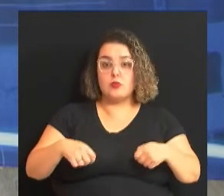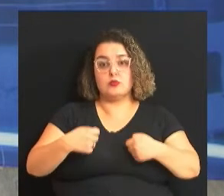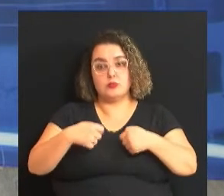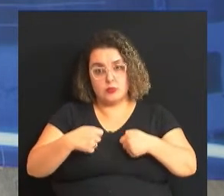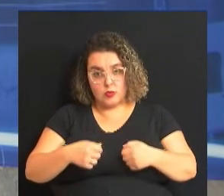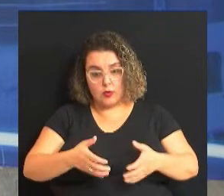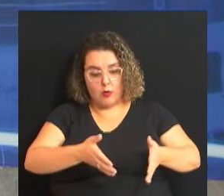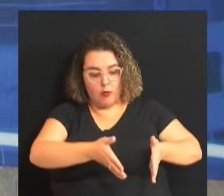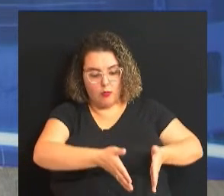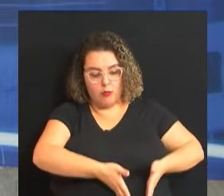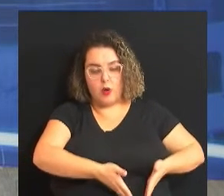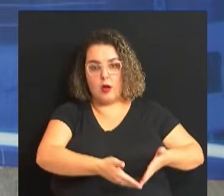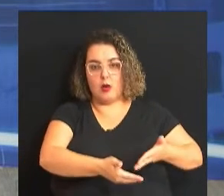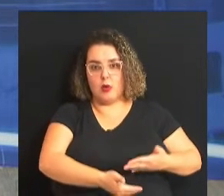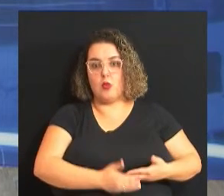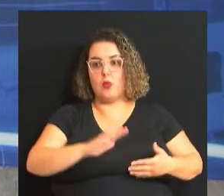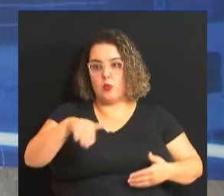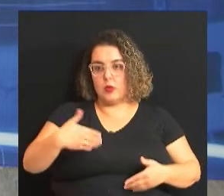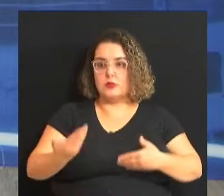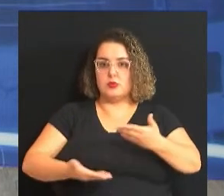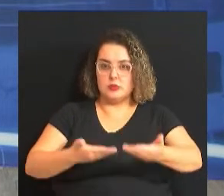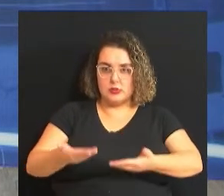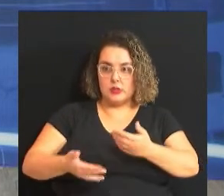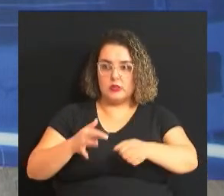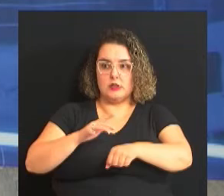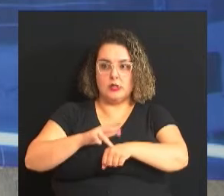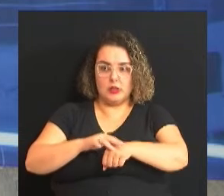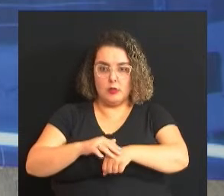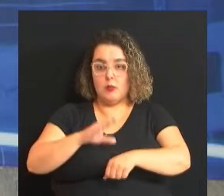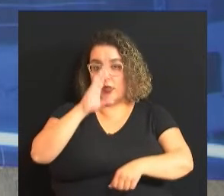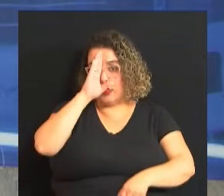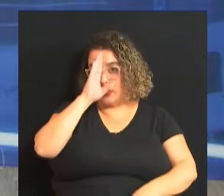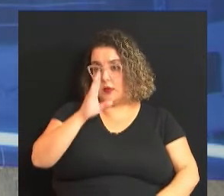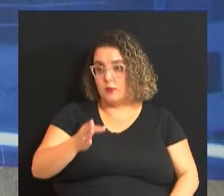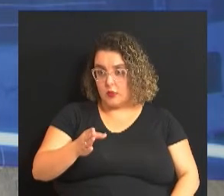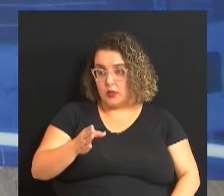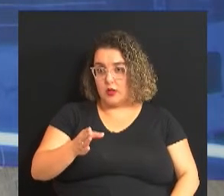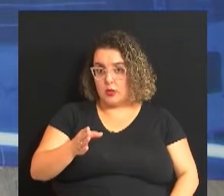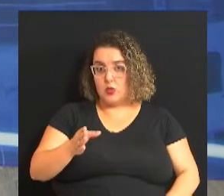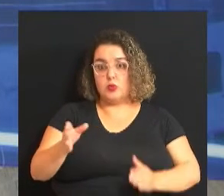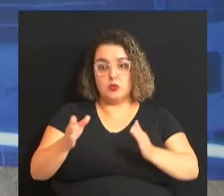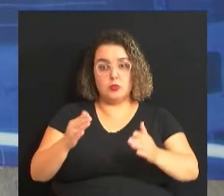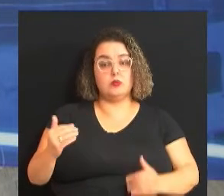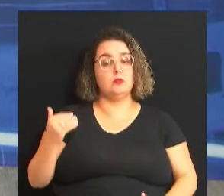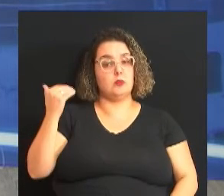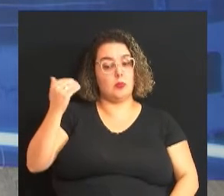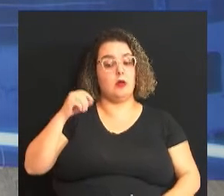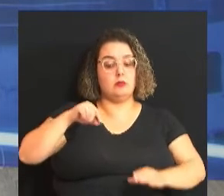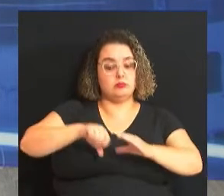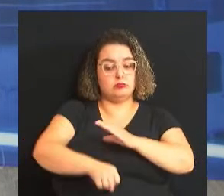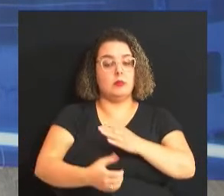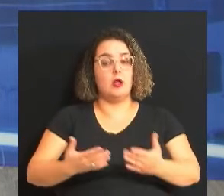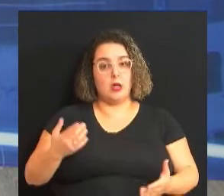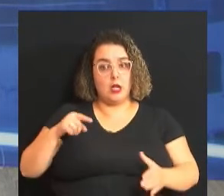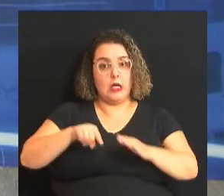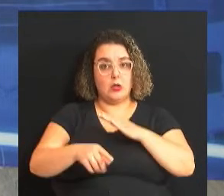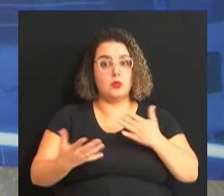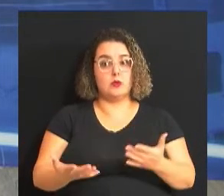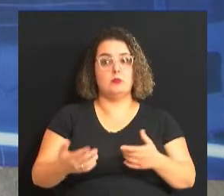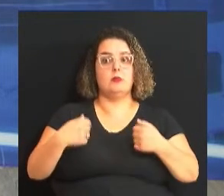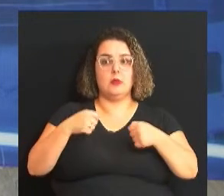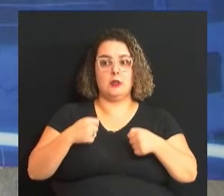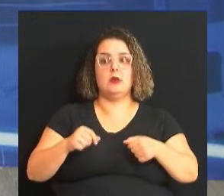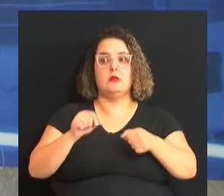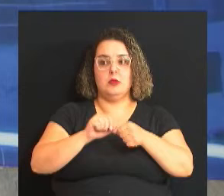que, quando você trata essas doenças, principalmente numa fase aguda, você tenha que fazer um estômago.